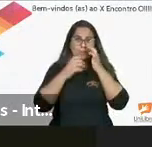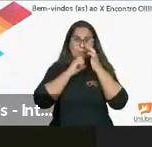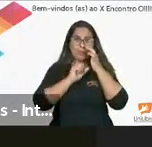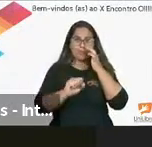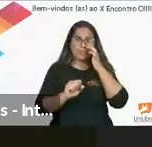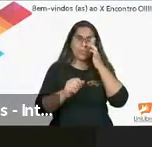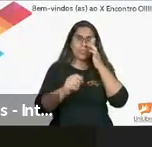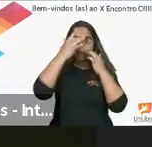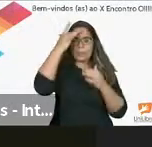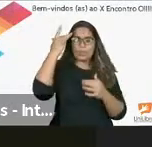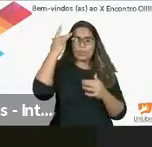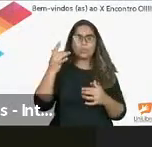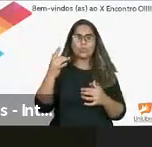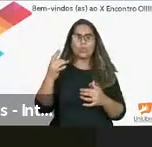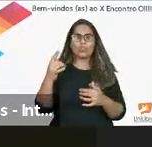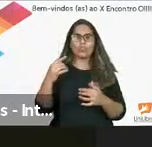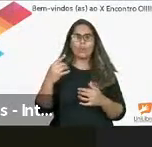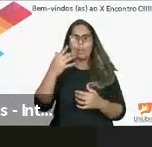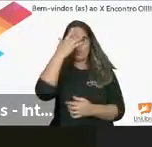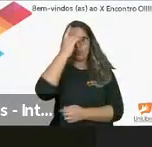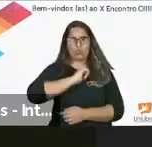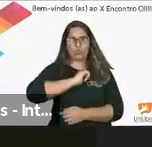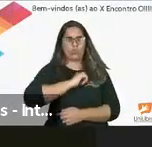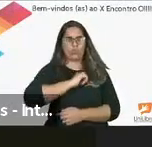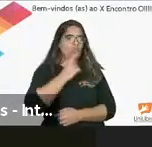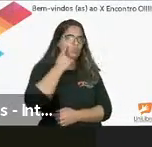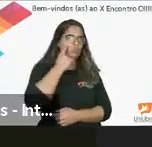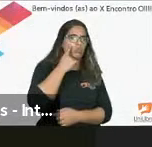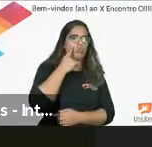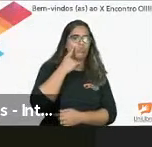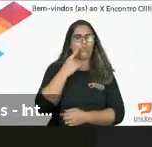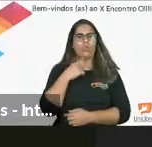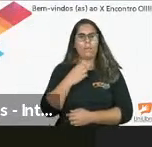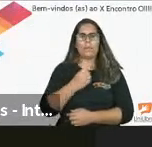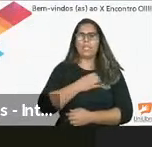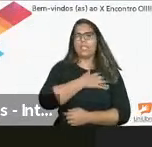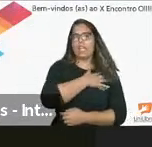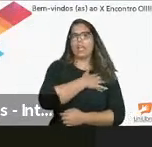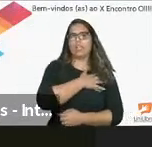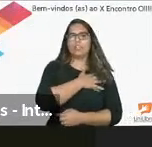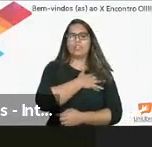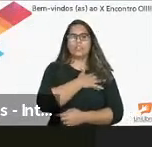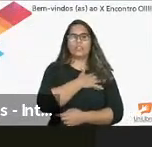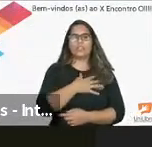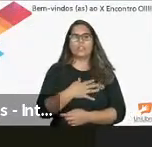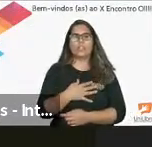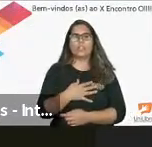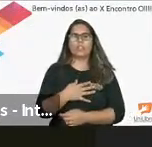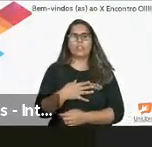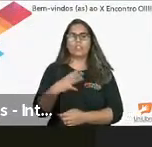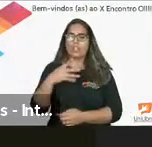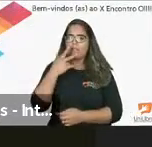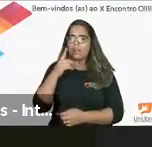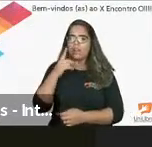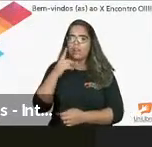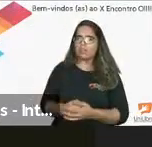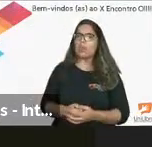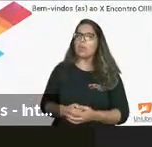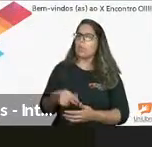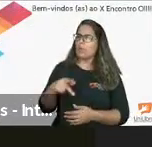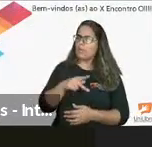que estavam, os guardas, os militares, uns chegavam para ele e falavam assim: